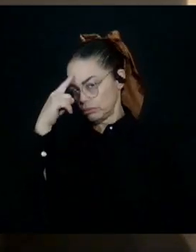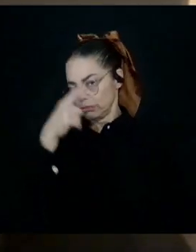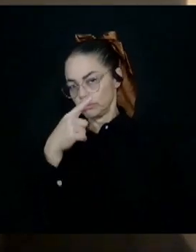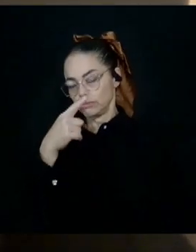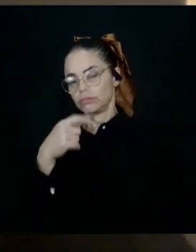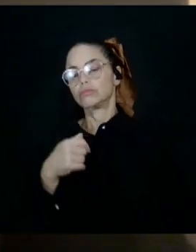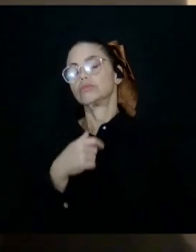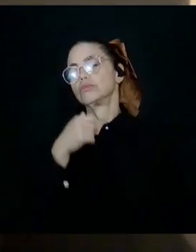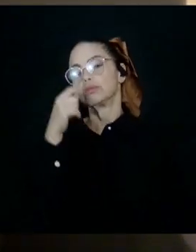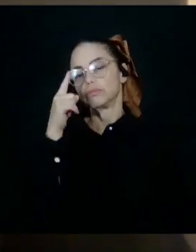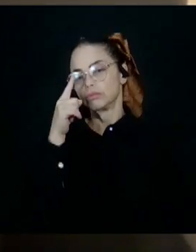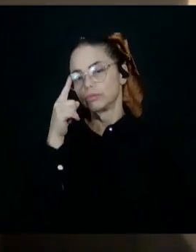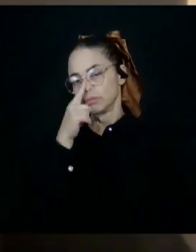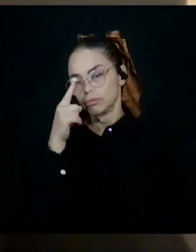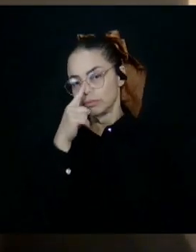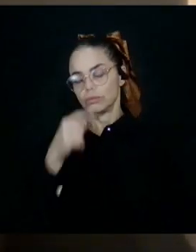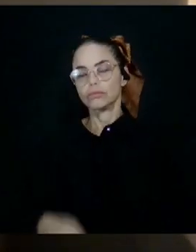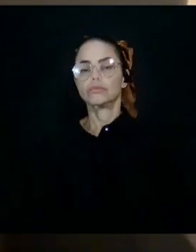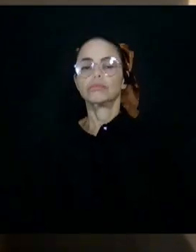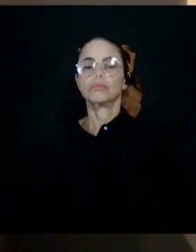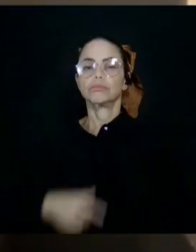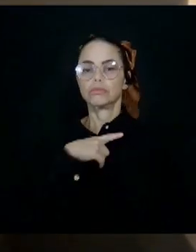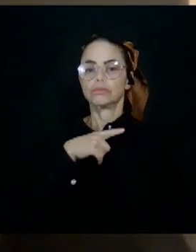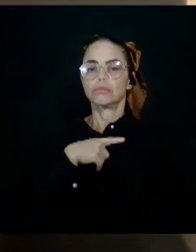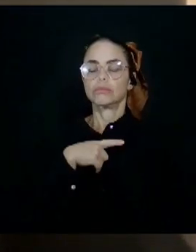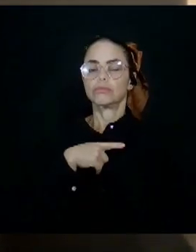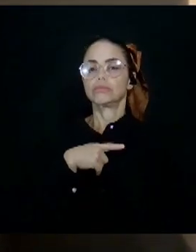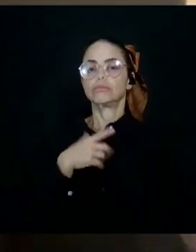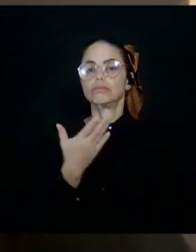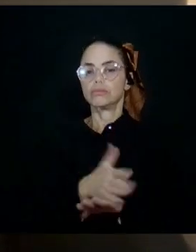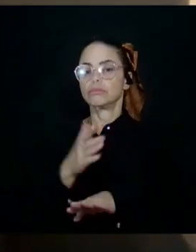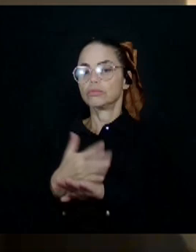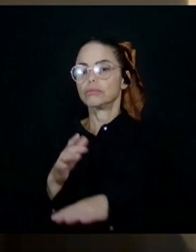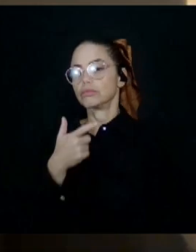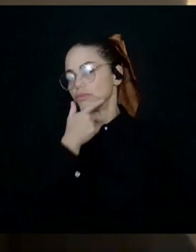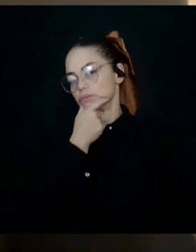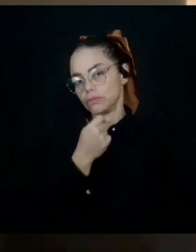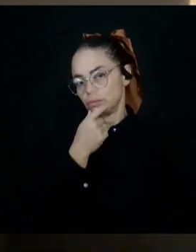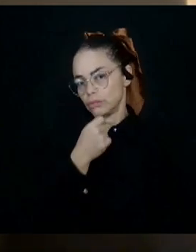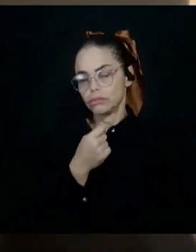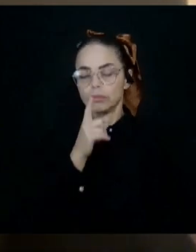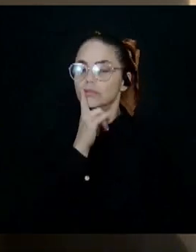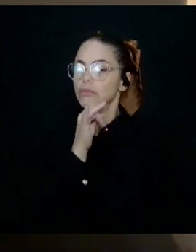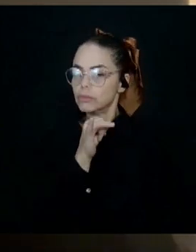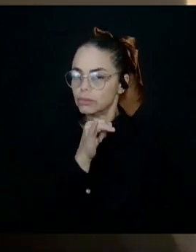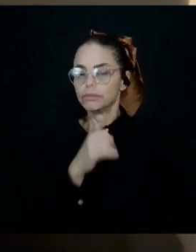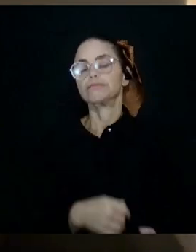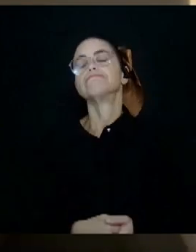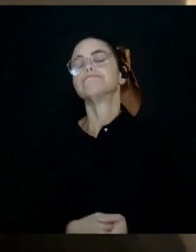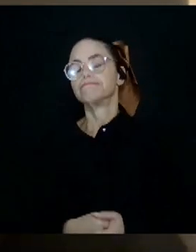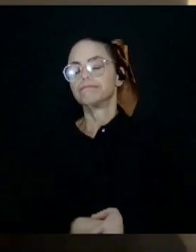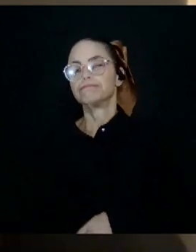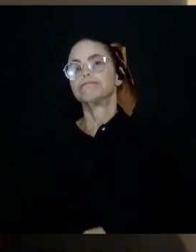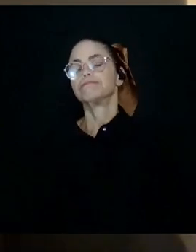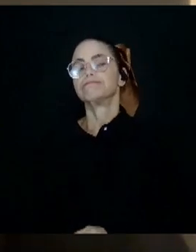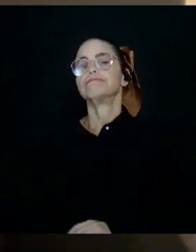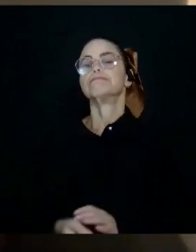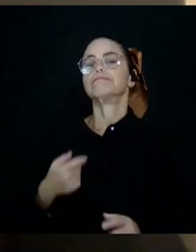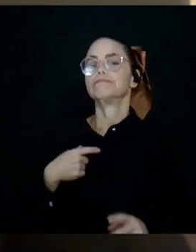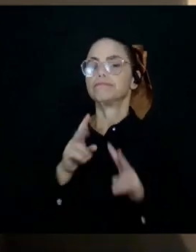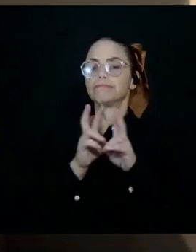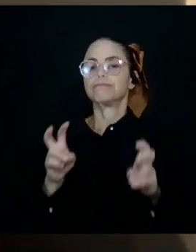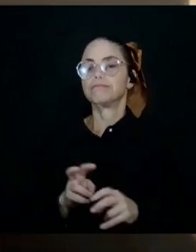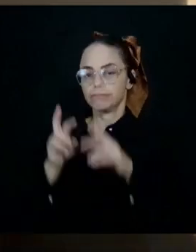quem deveria exercer esse papel teria que ser um homem, teria que ser o pai. E aqui a gente tem que falar muito da questão do respeito, né?